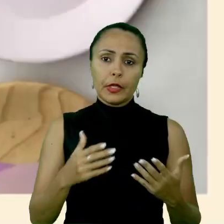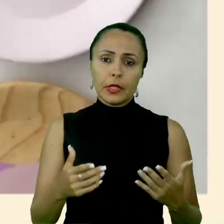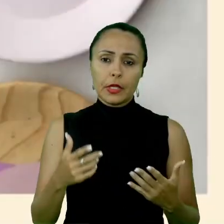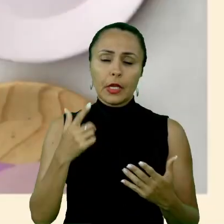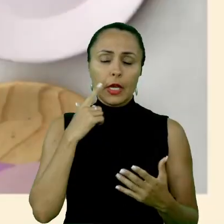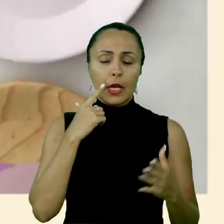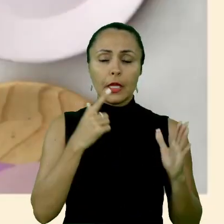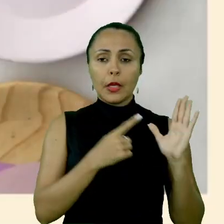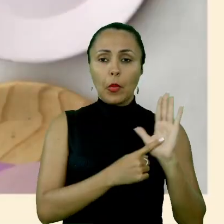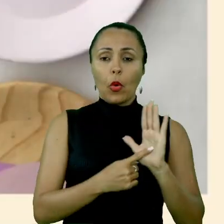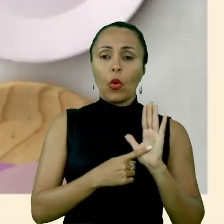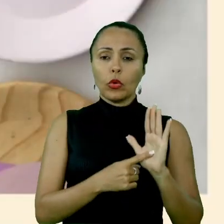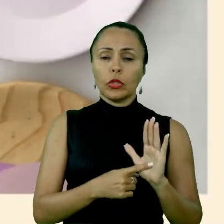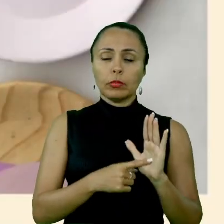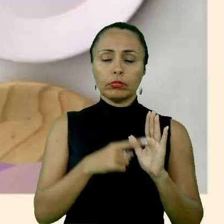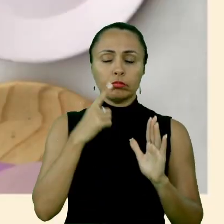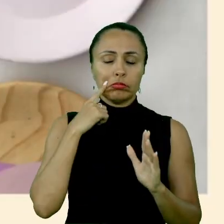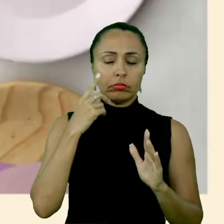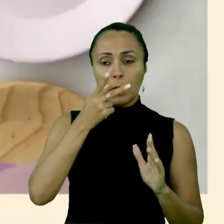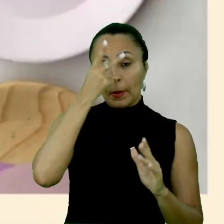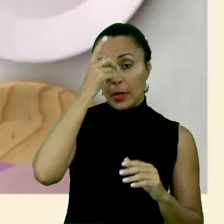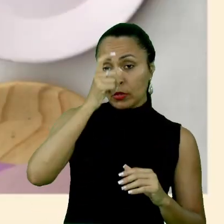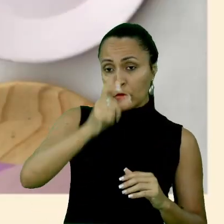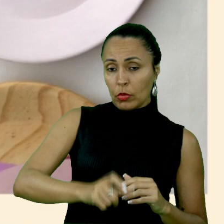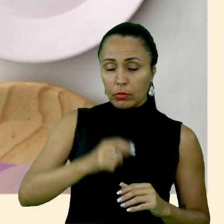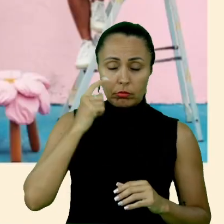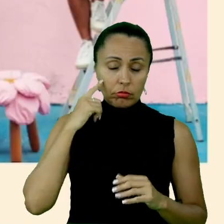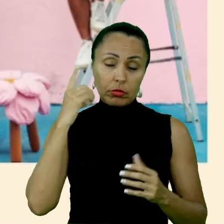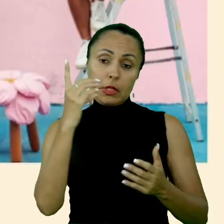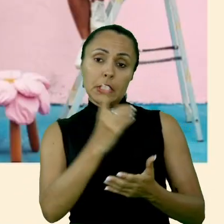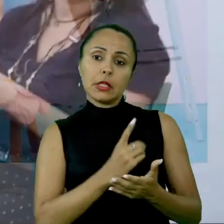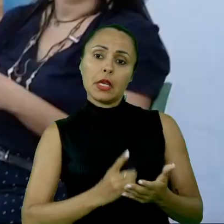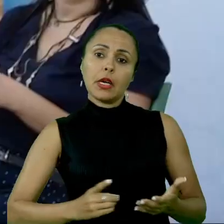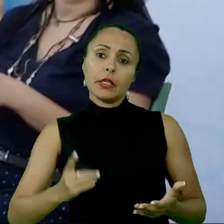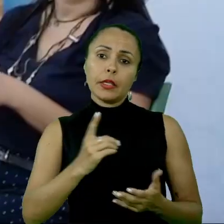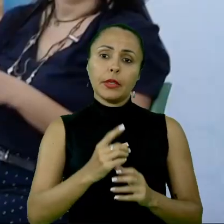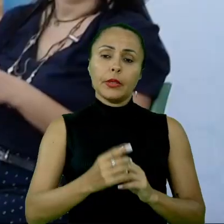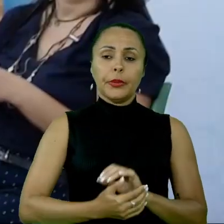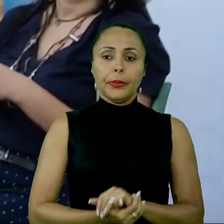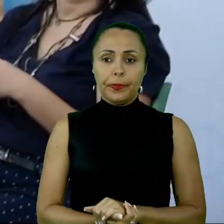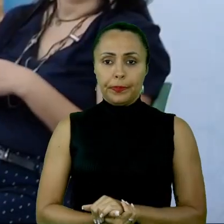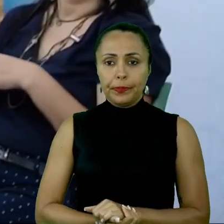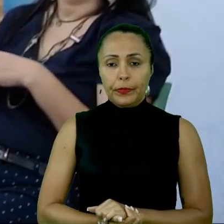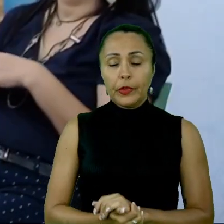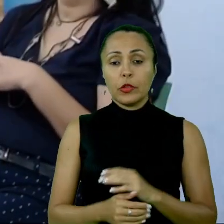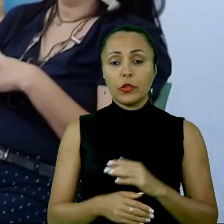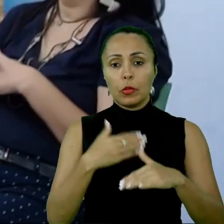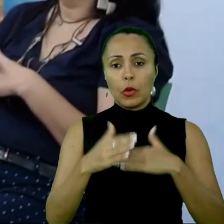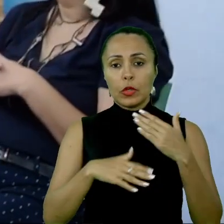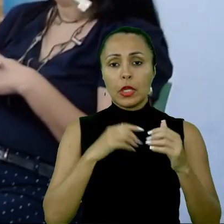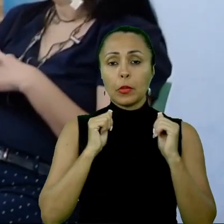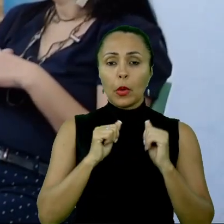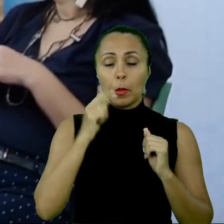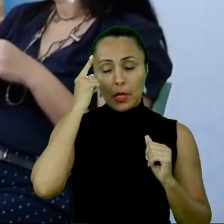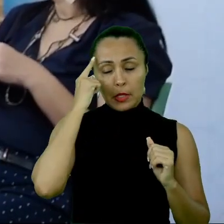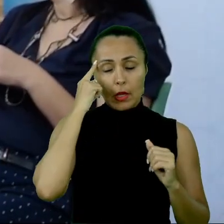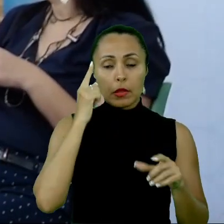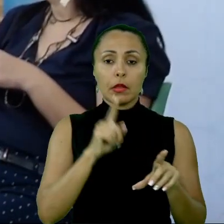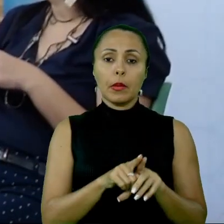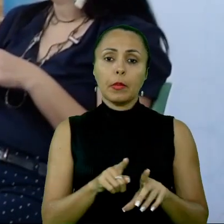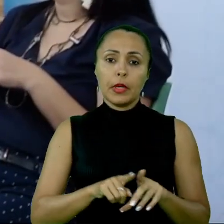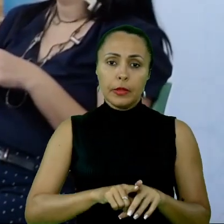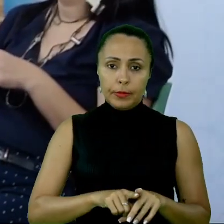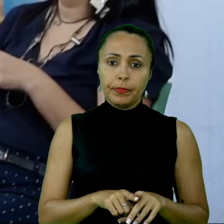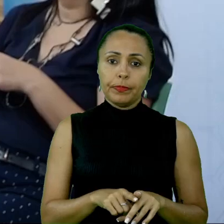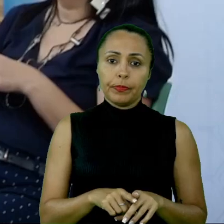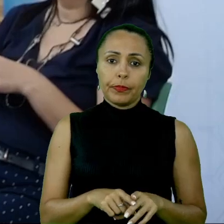da designer. Nesse processo também de autoralidade, a gente pode pensar também